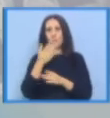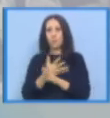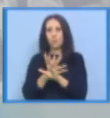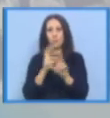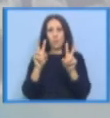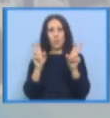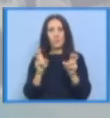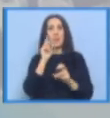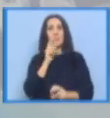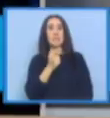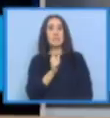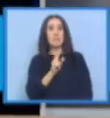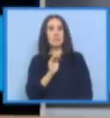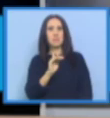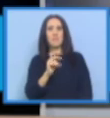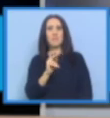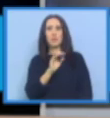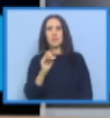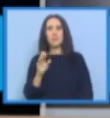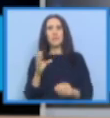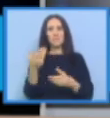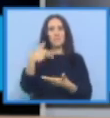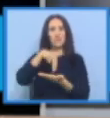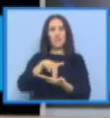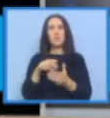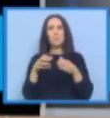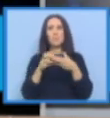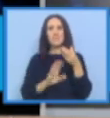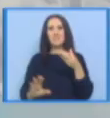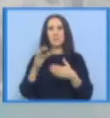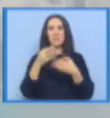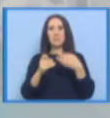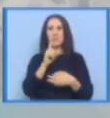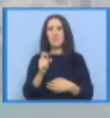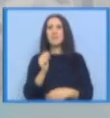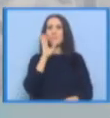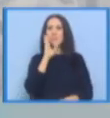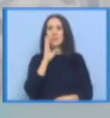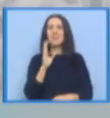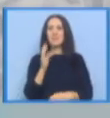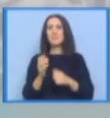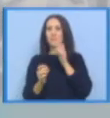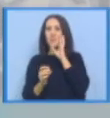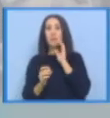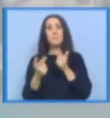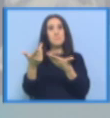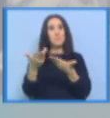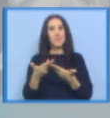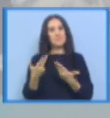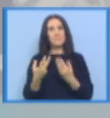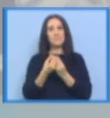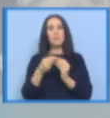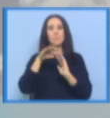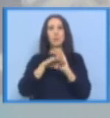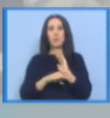está a Teresa Vasconcelos, da Comissão Nacional de Justiça e Paz. Muito obrigado, boa tarde por estar. Bem-vinda até ao programa Eclésia e,